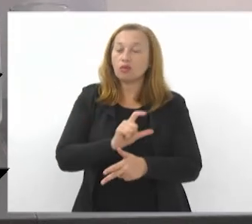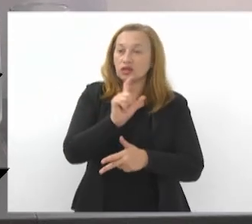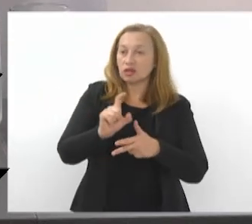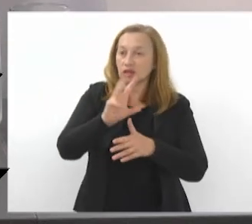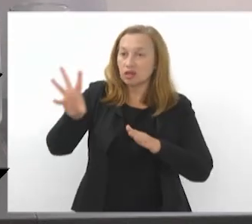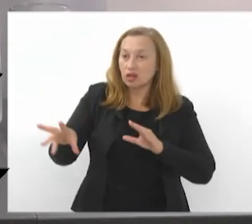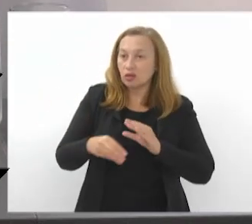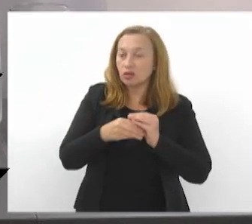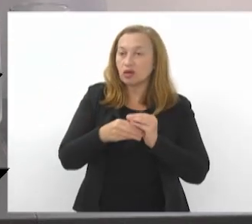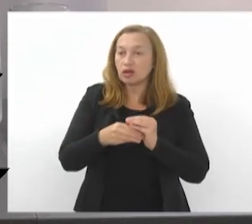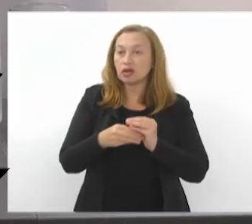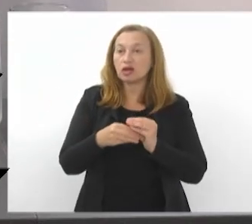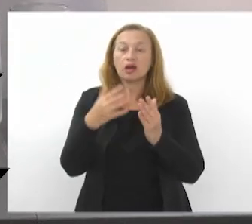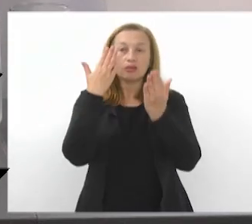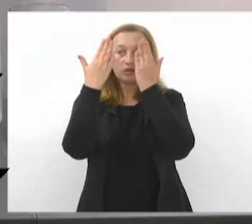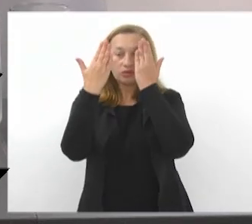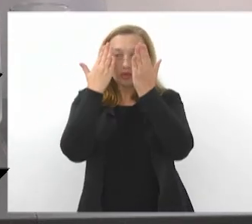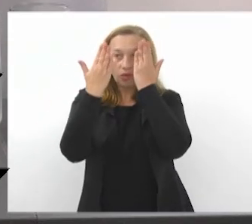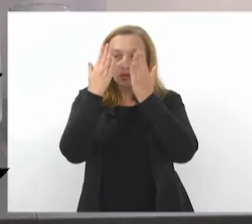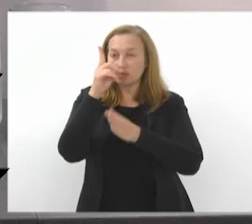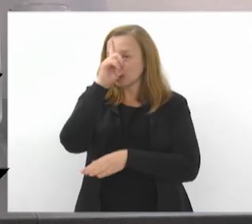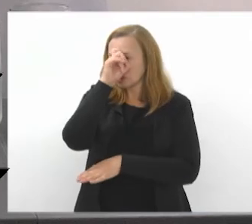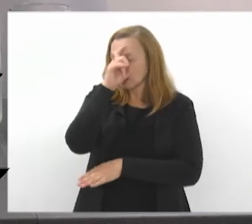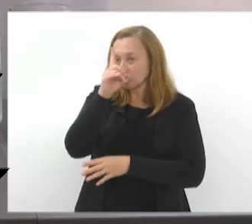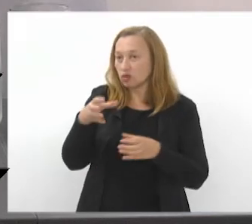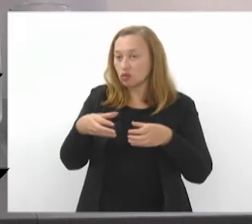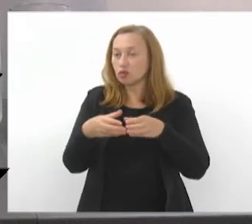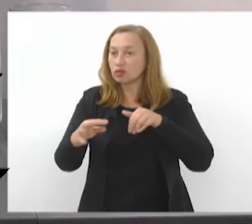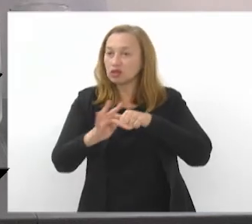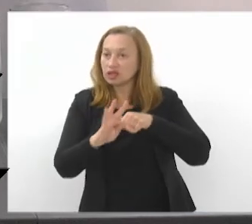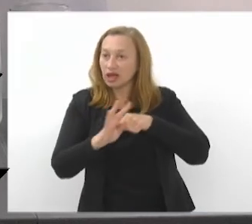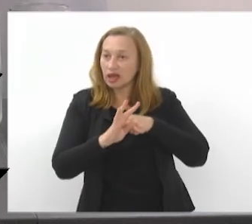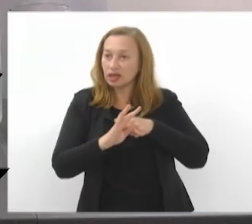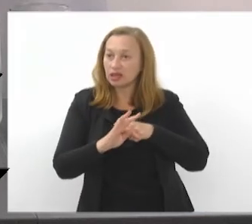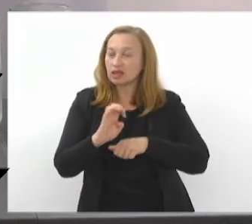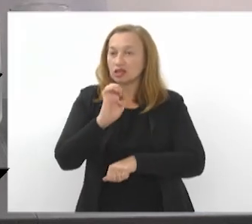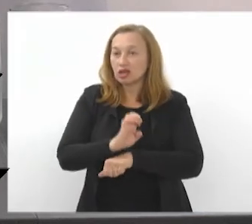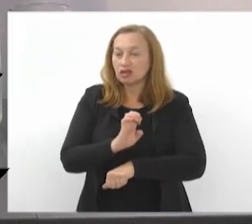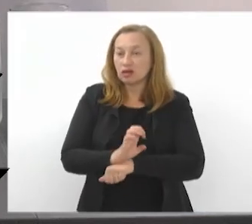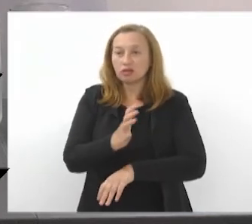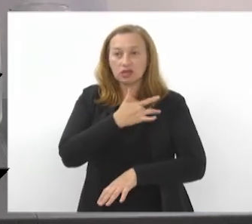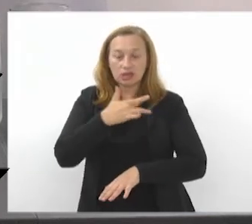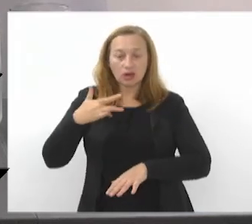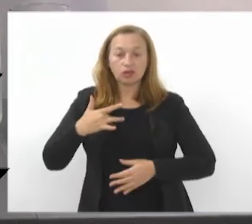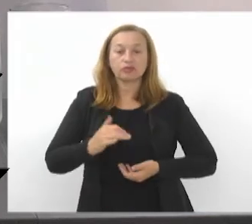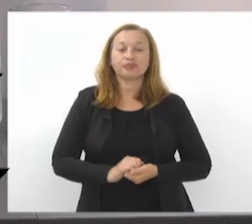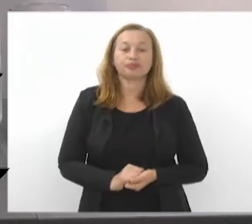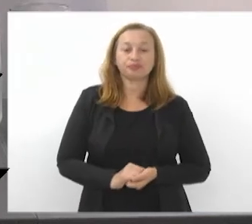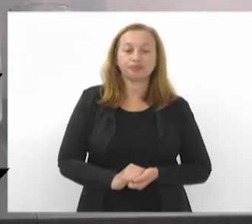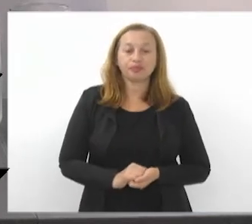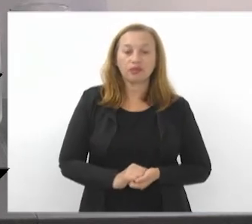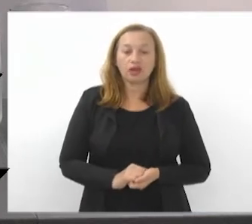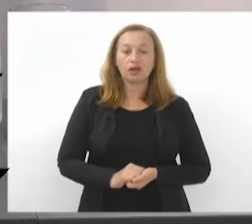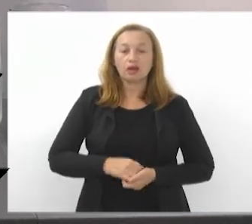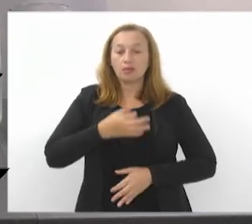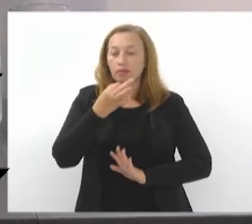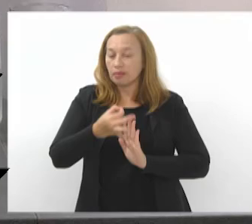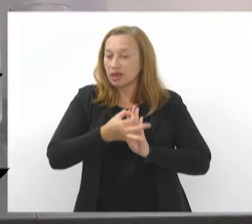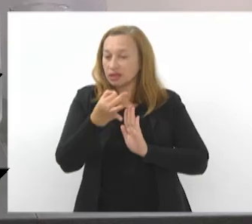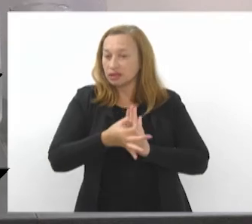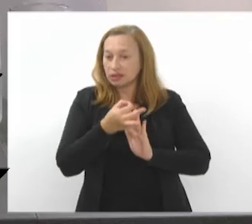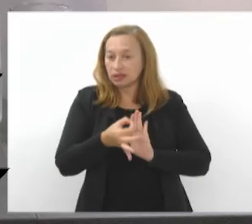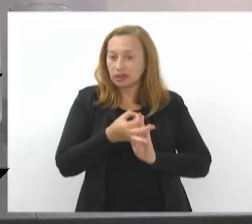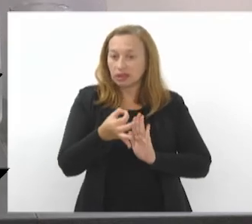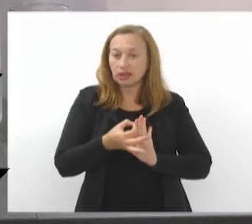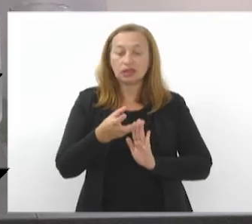incluir psicólogo hospitalar na equipe técnica da Rede Estadual de Saúde, na forma em que menciona. Parecer